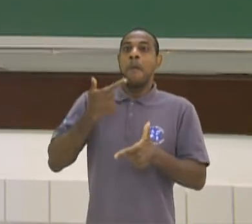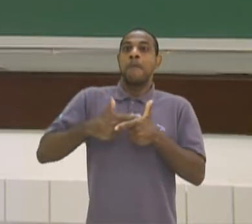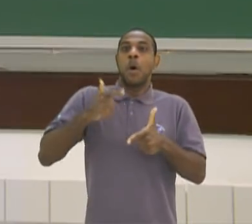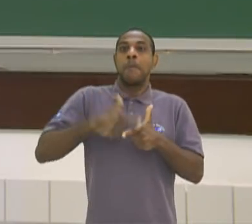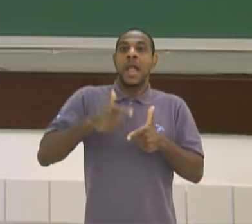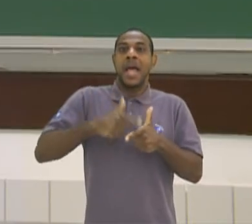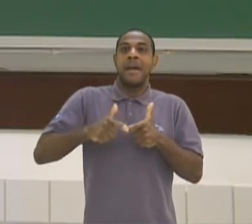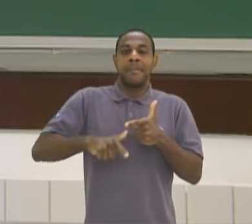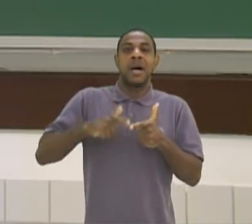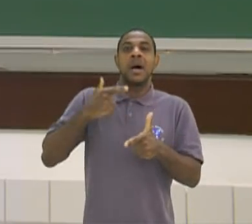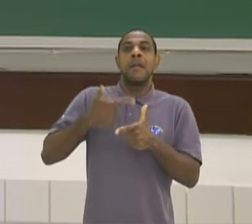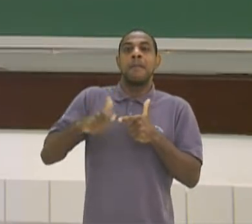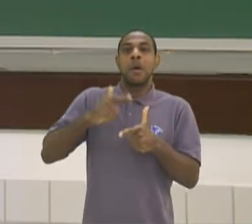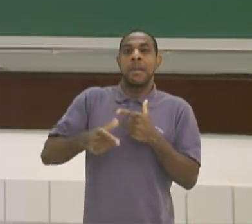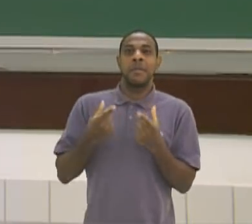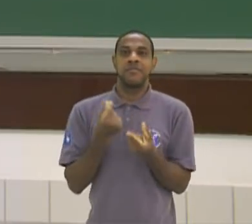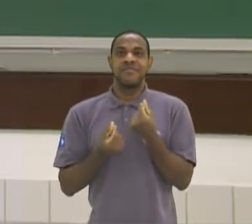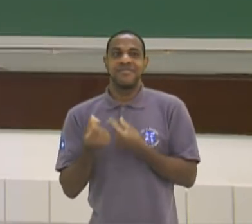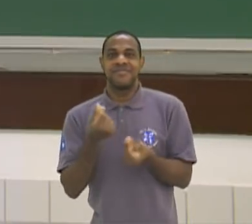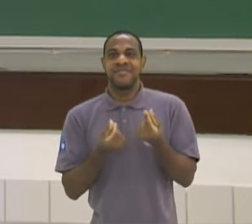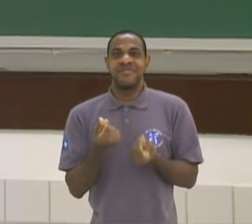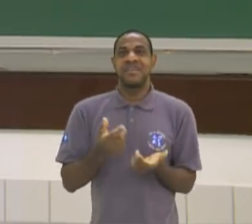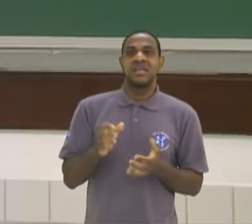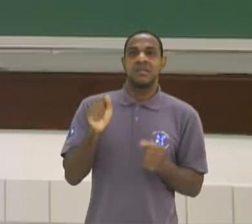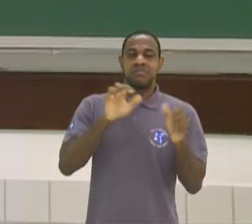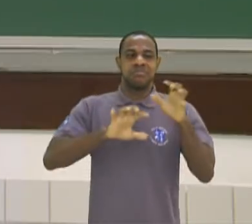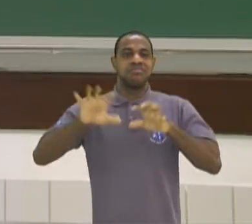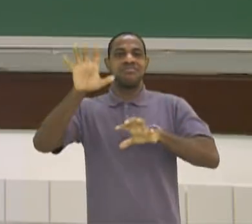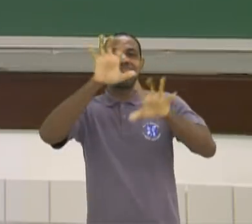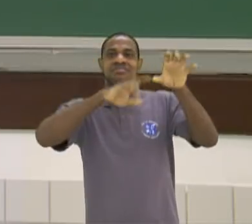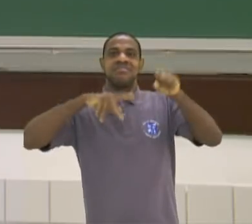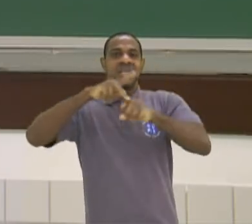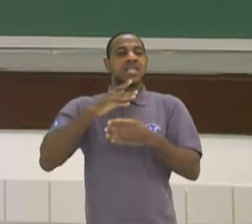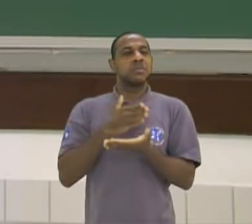econômica internacional muito forte que aconteceu a partir do ano de